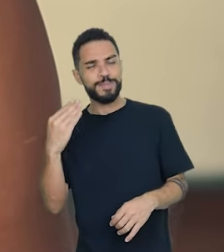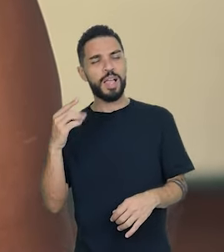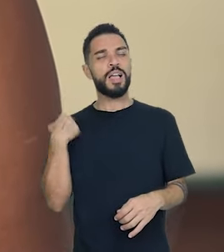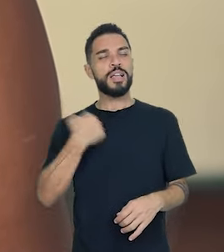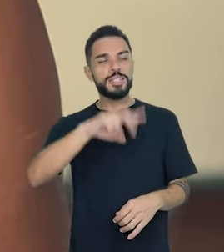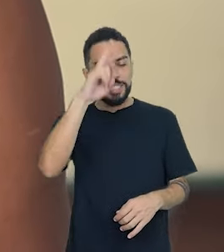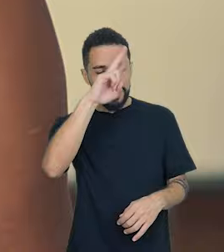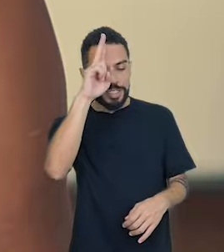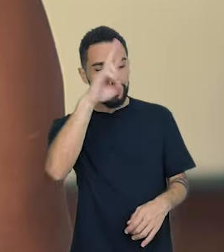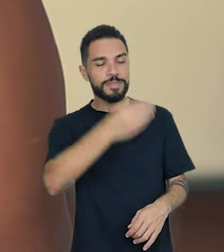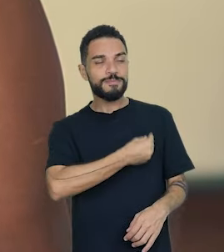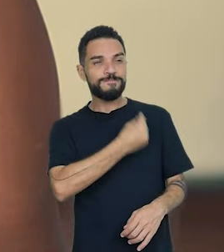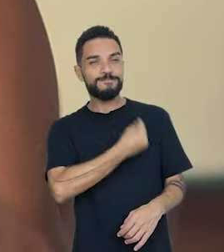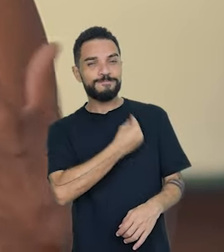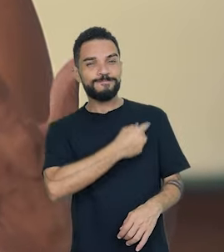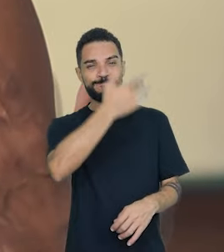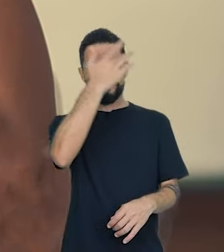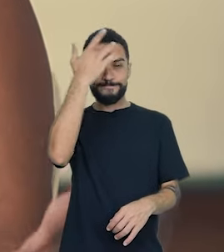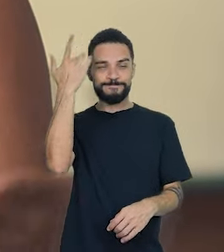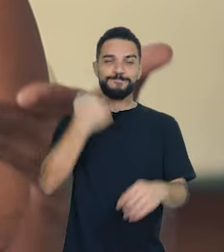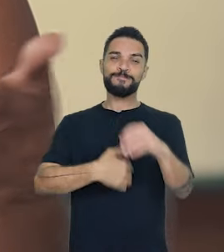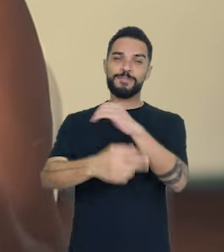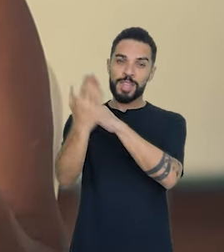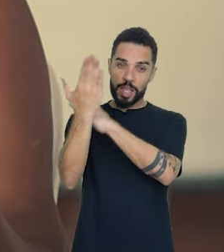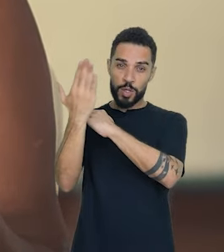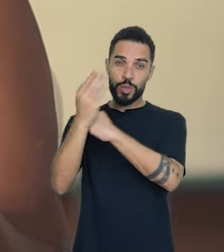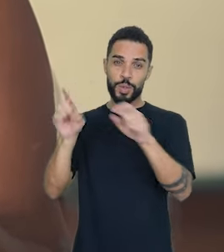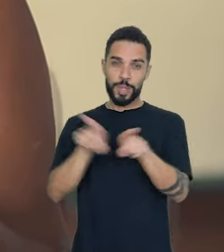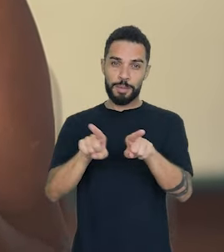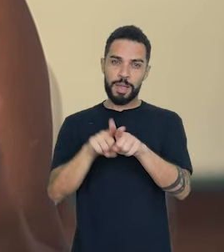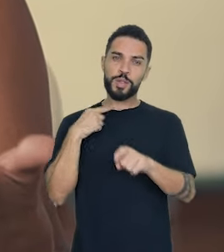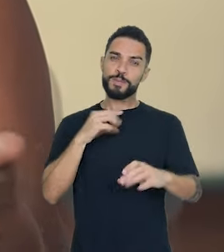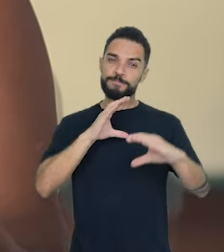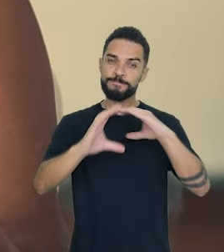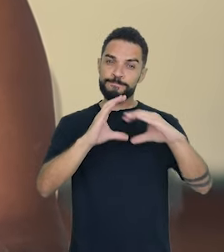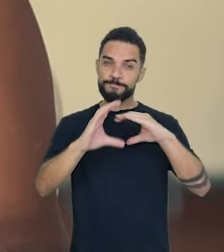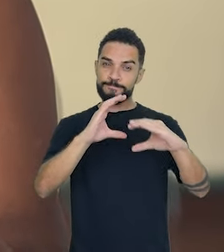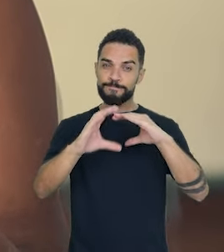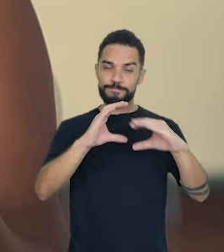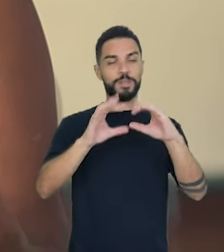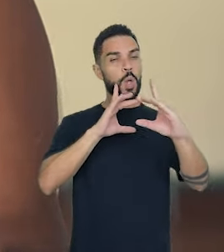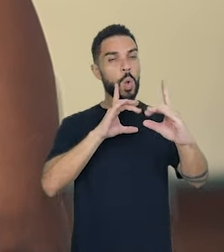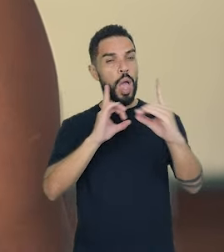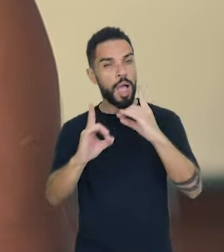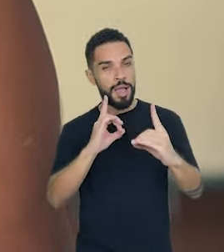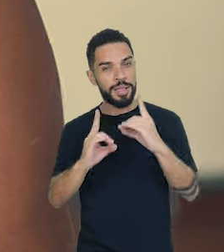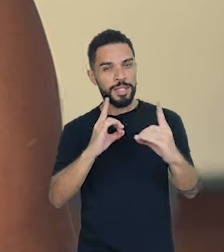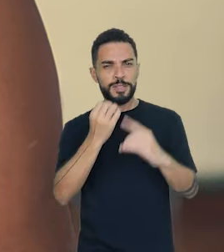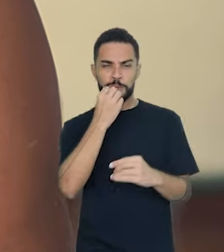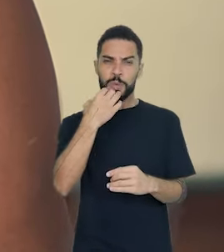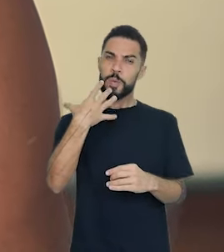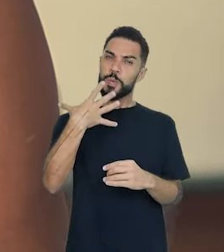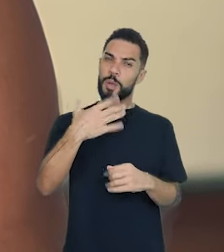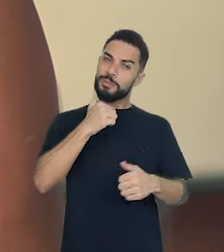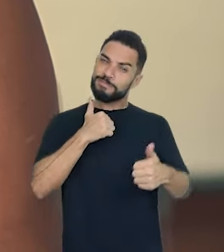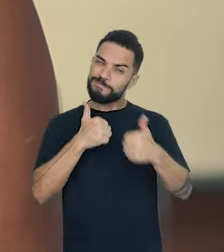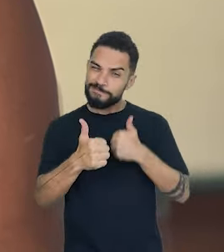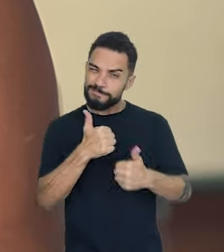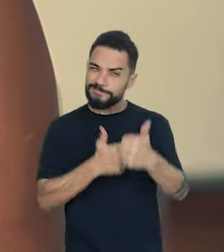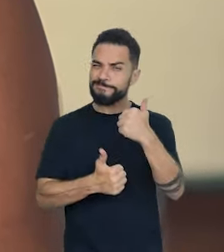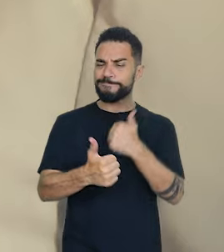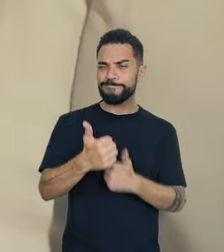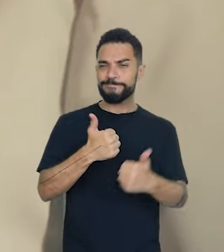das pessoas, eu acho que isso foi fazendo com que a nossa comunicação fosse ficando mais tranquila, mais